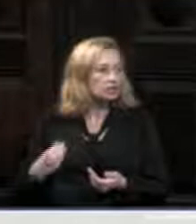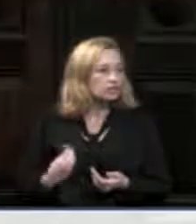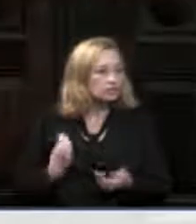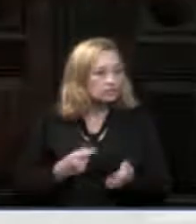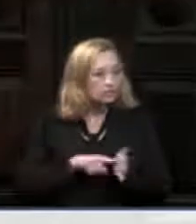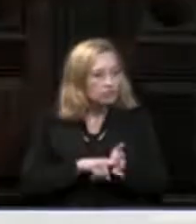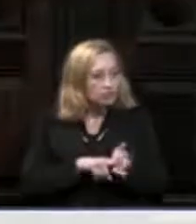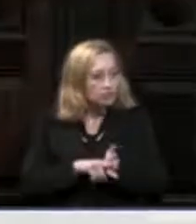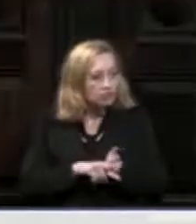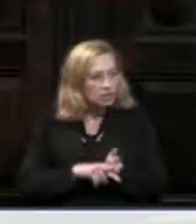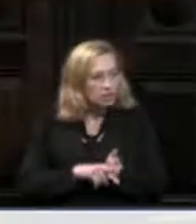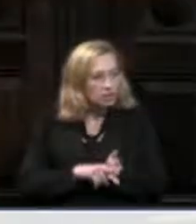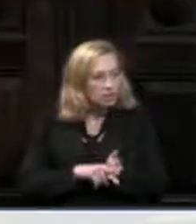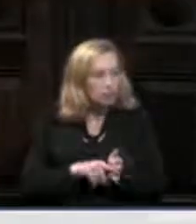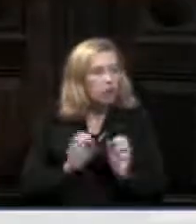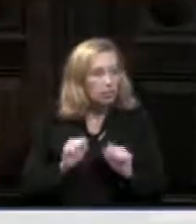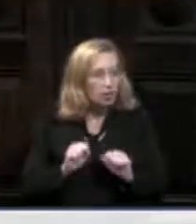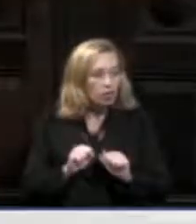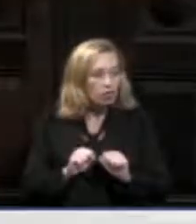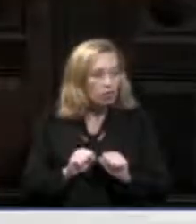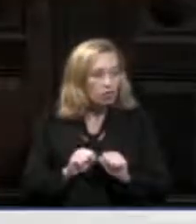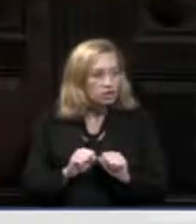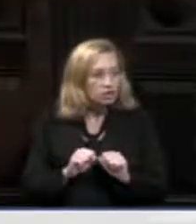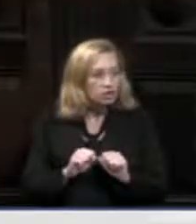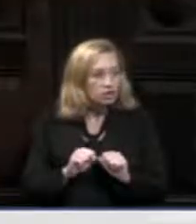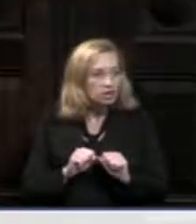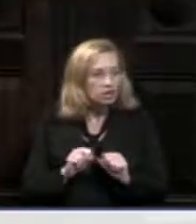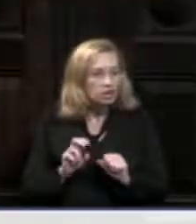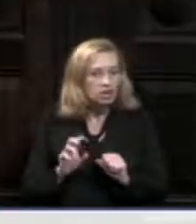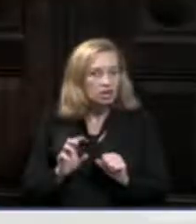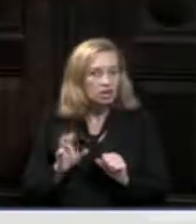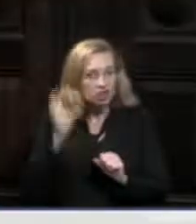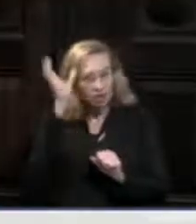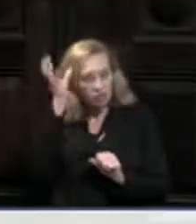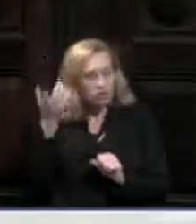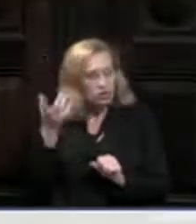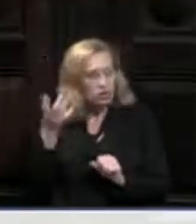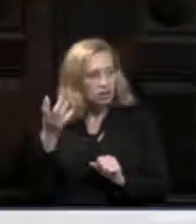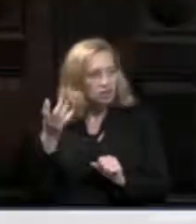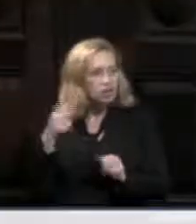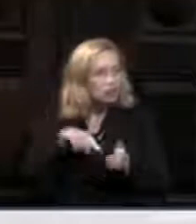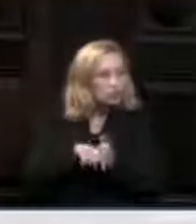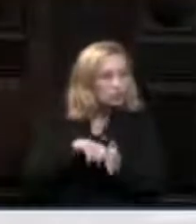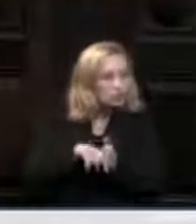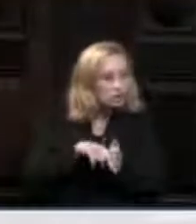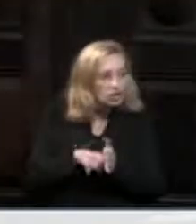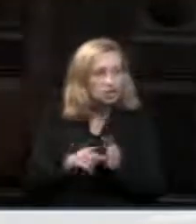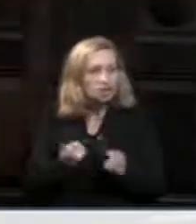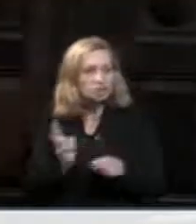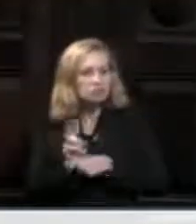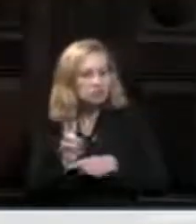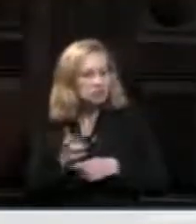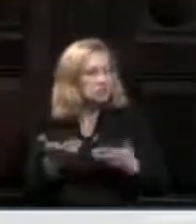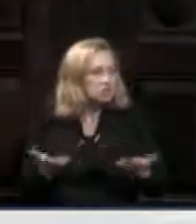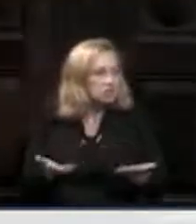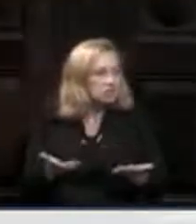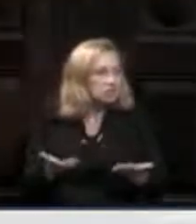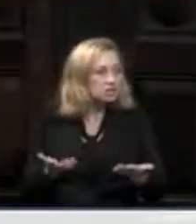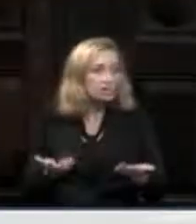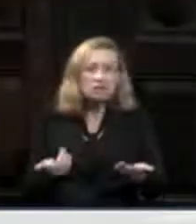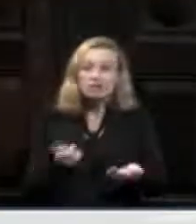Pobre contrata consultoria? Não. Quem contrata a consultoria é um